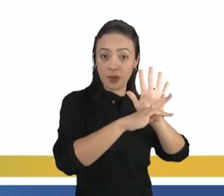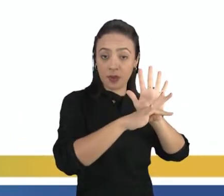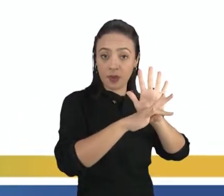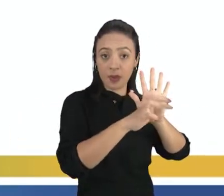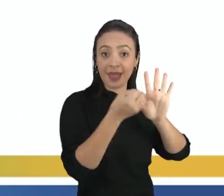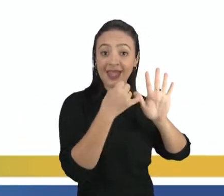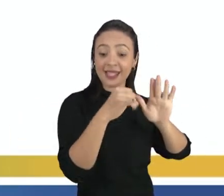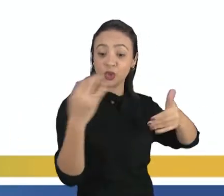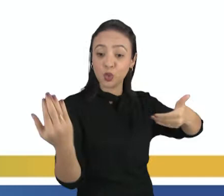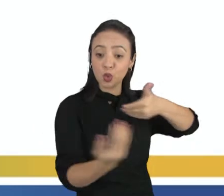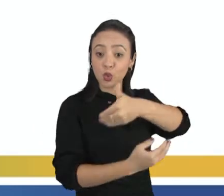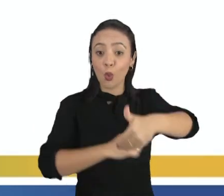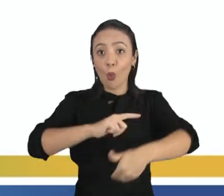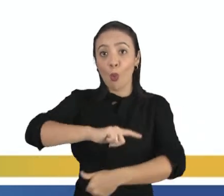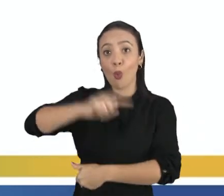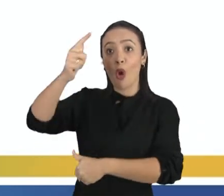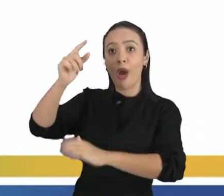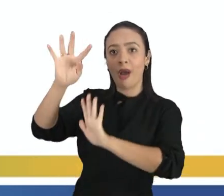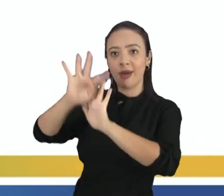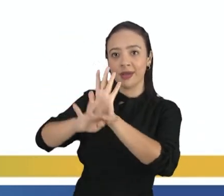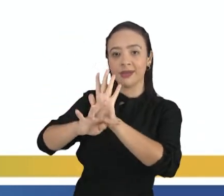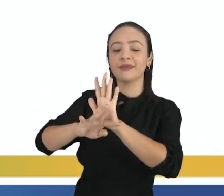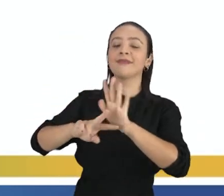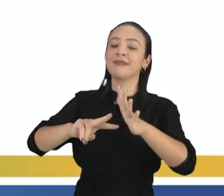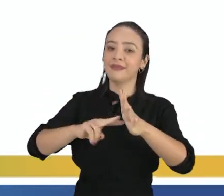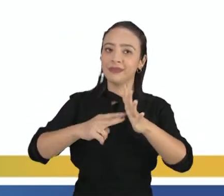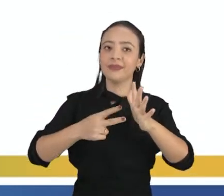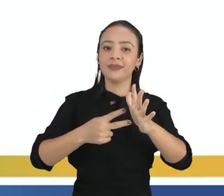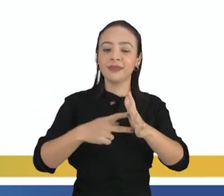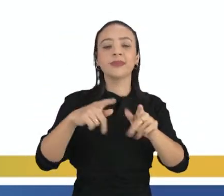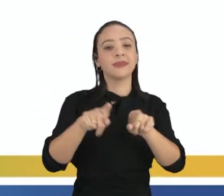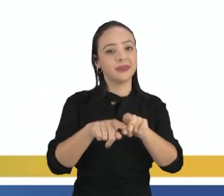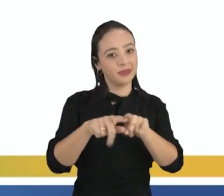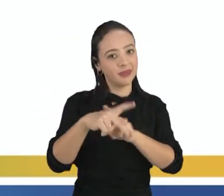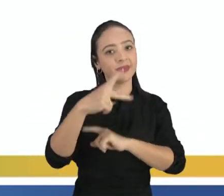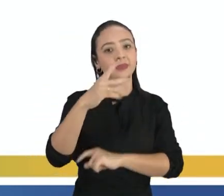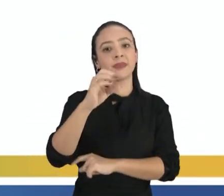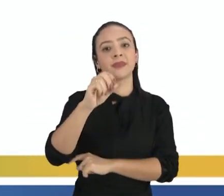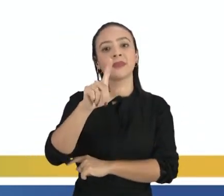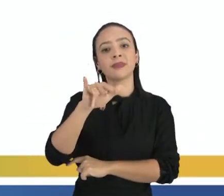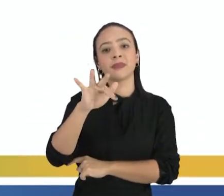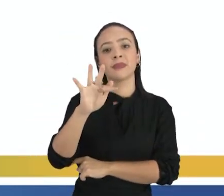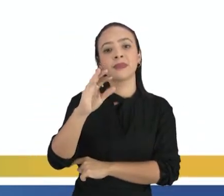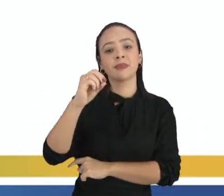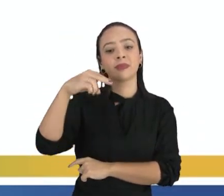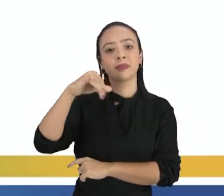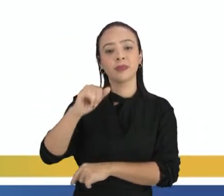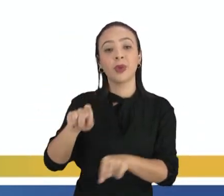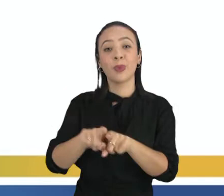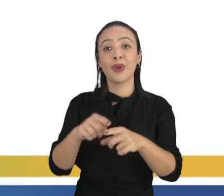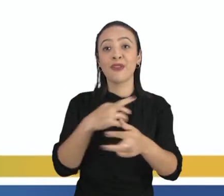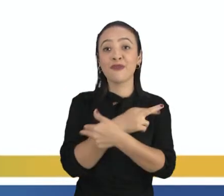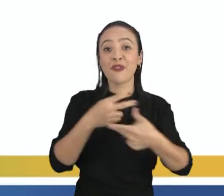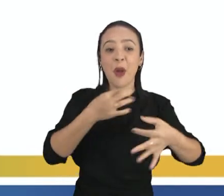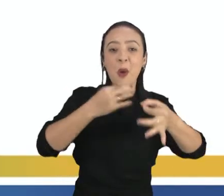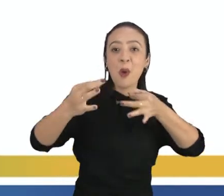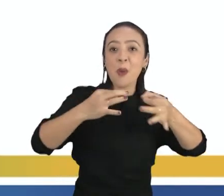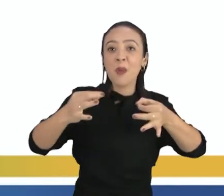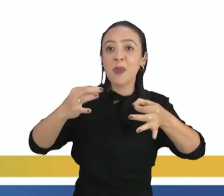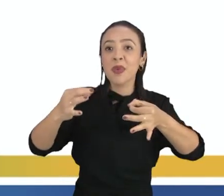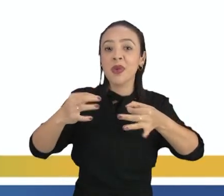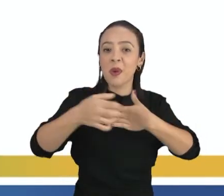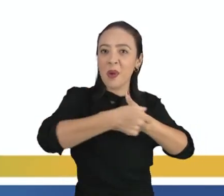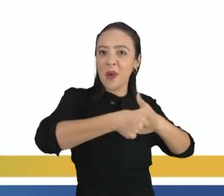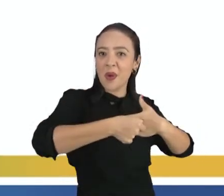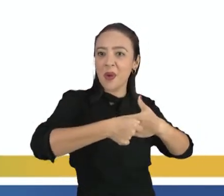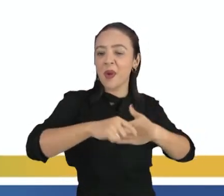faço relação com o outro, eu estou usando da polifonia, porque vozes estão sendo misturadas, a voz de um